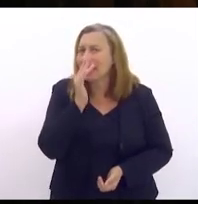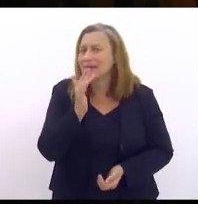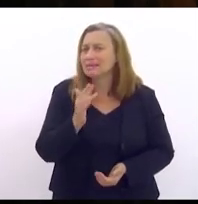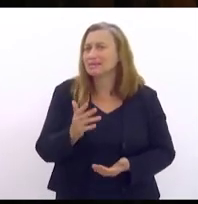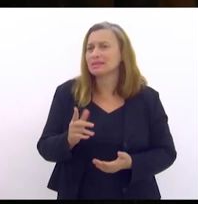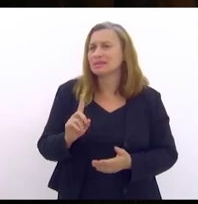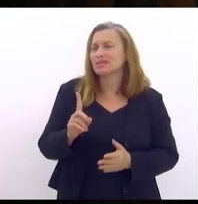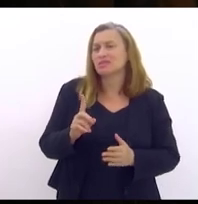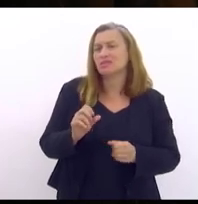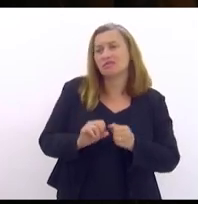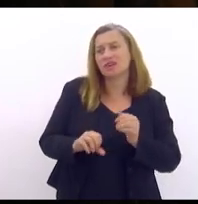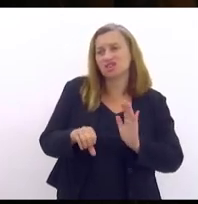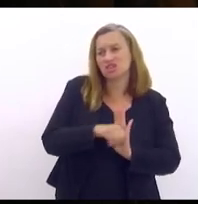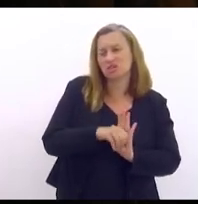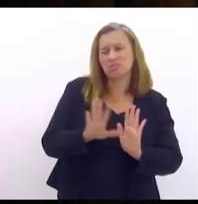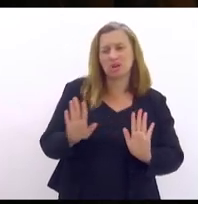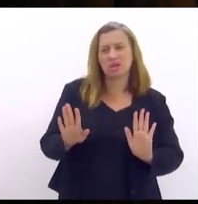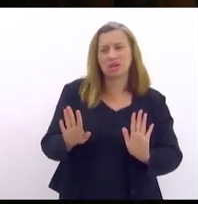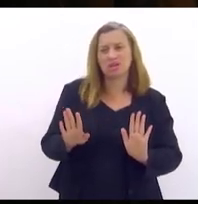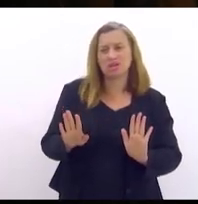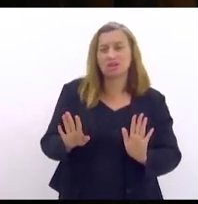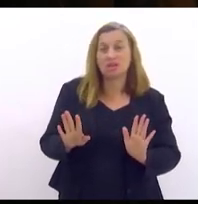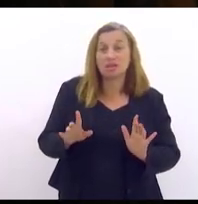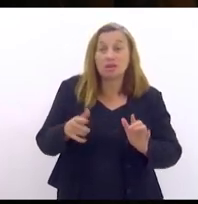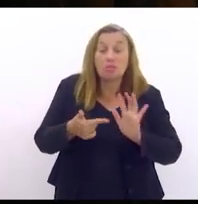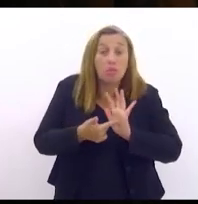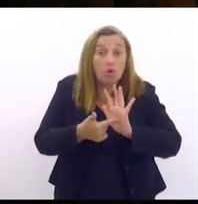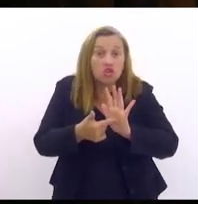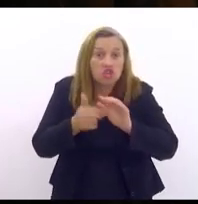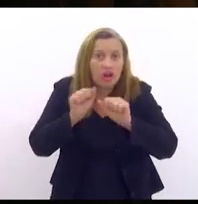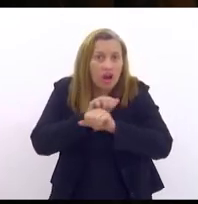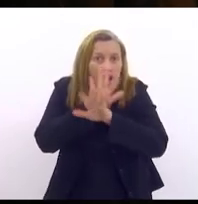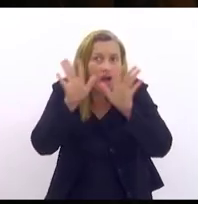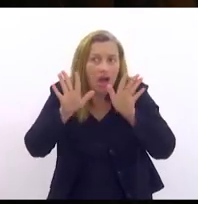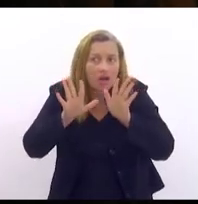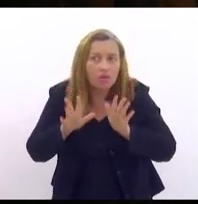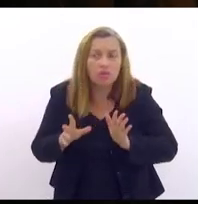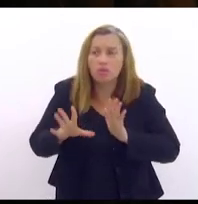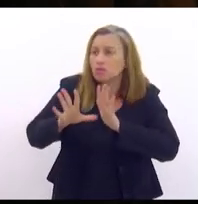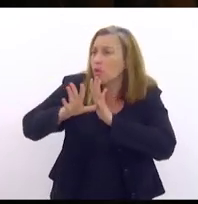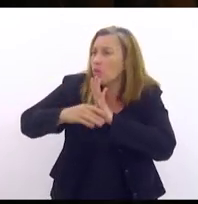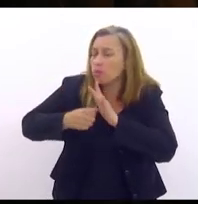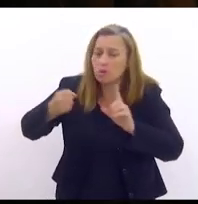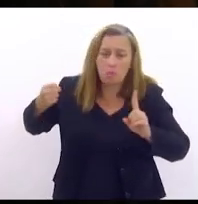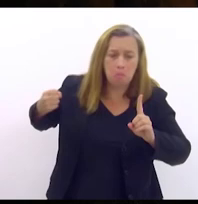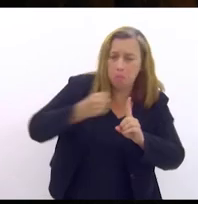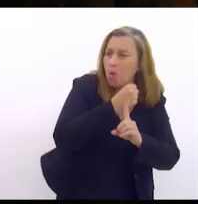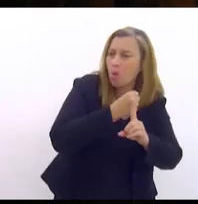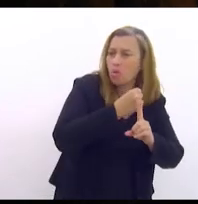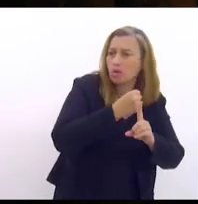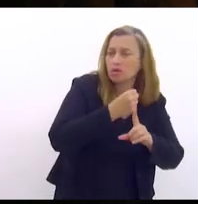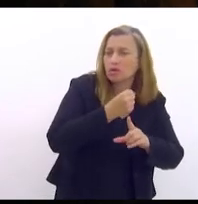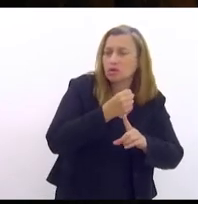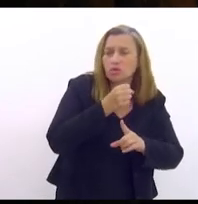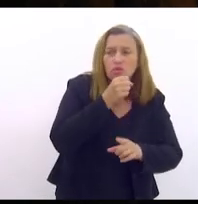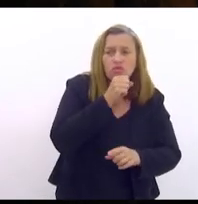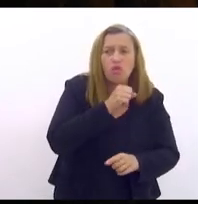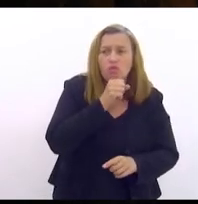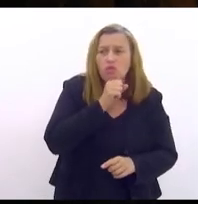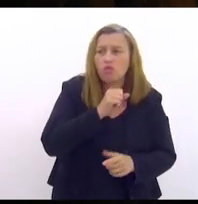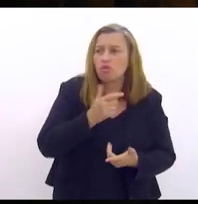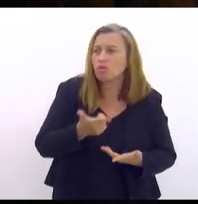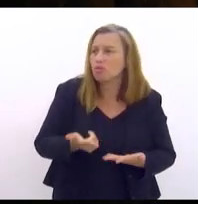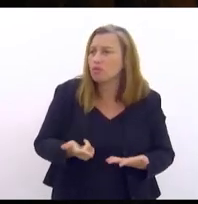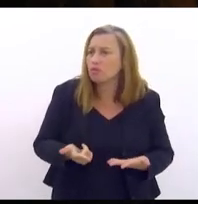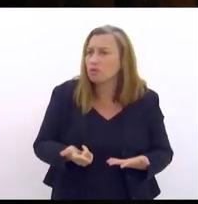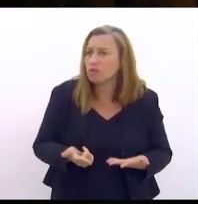suspeito, quando na verdade a cena é nítida, clara, cristalina, o indivíduo dá um murro na cara, no rosto de um